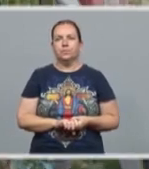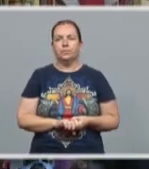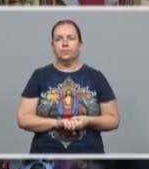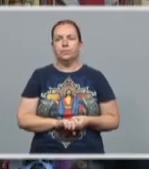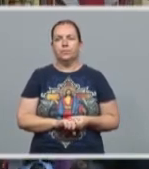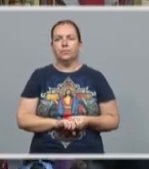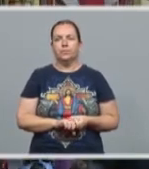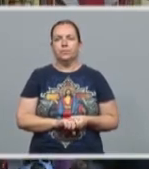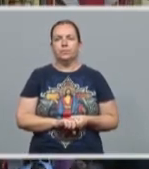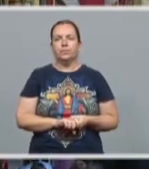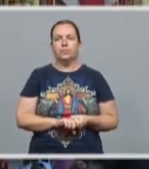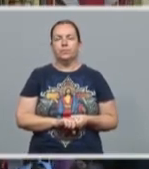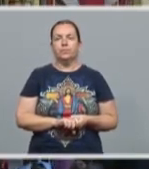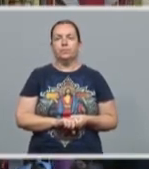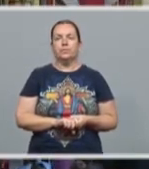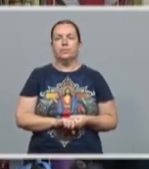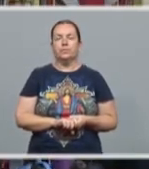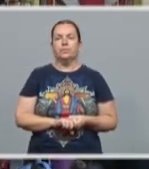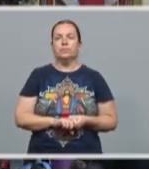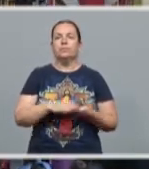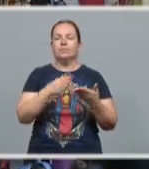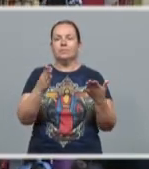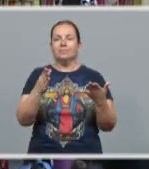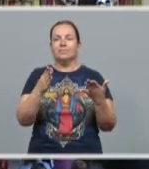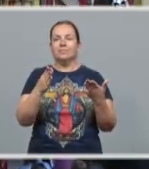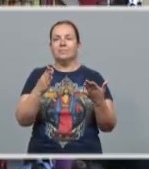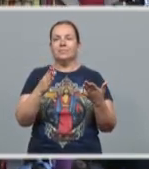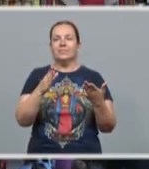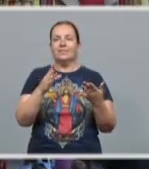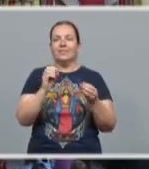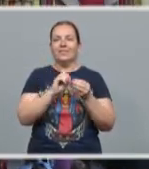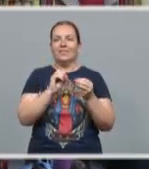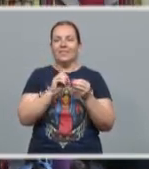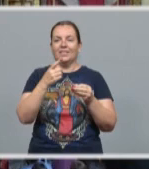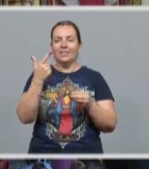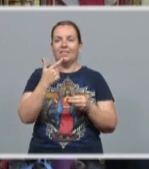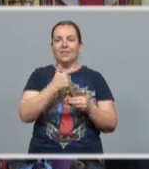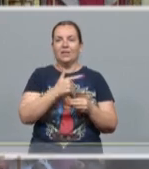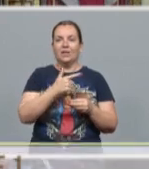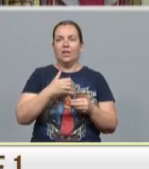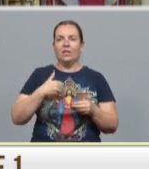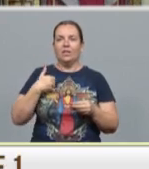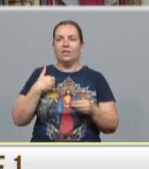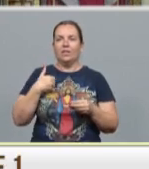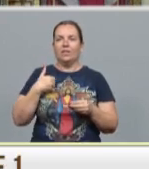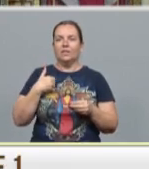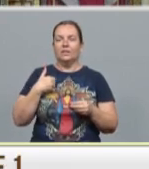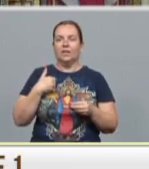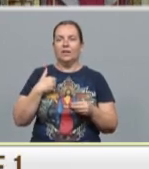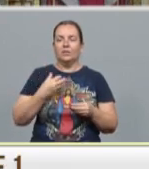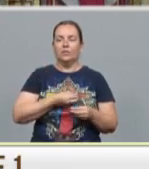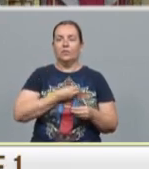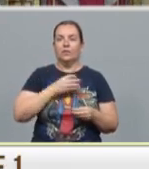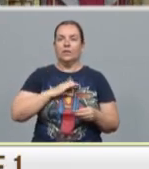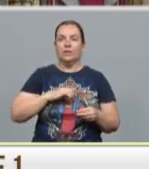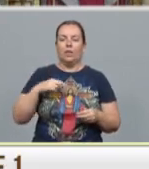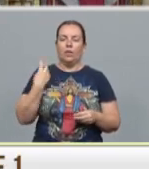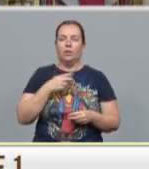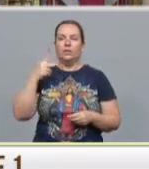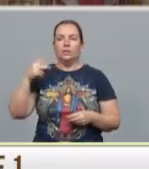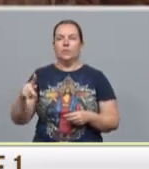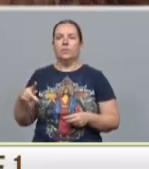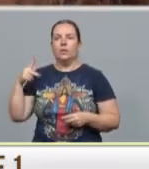Padre Reginaldo, o senhor completou 22 anos de vida sacerdotal. E nós das